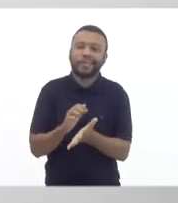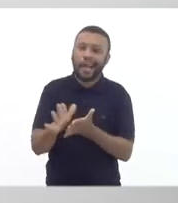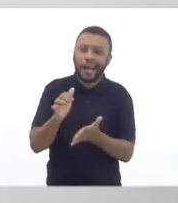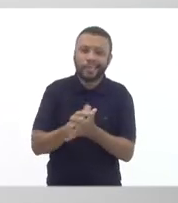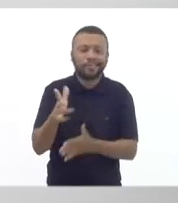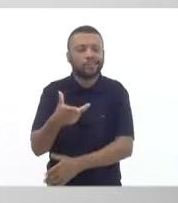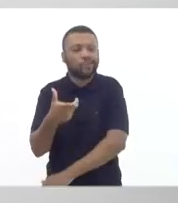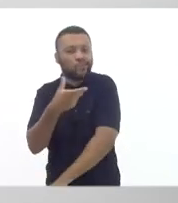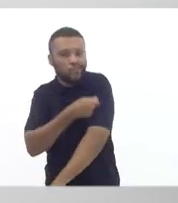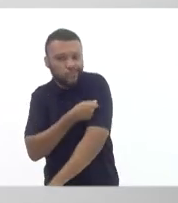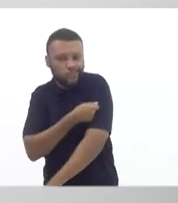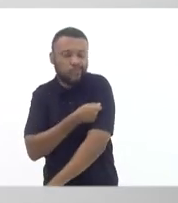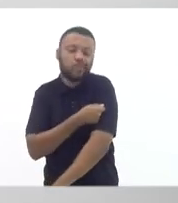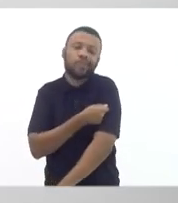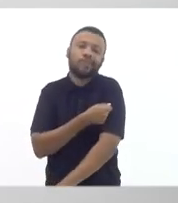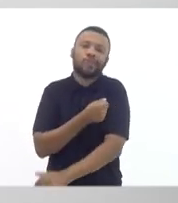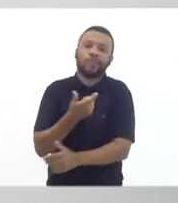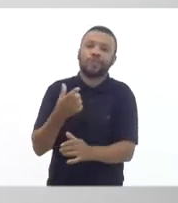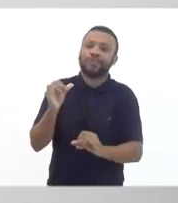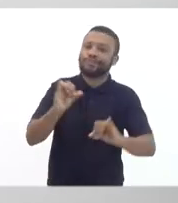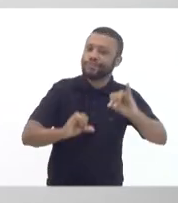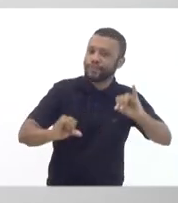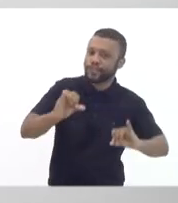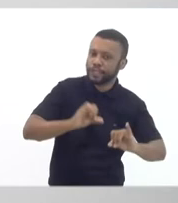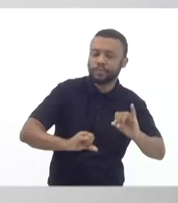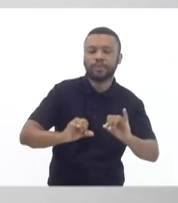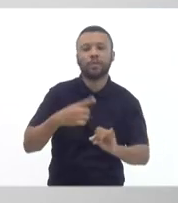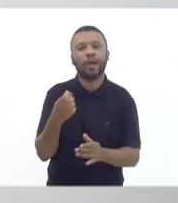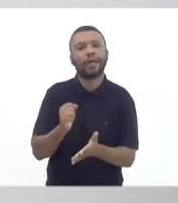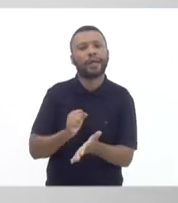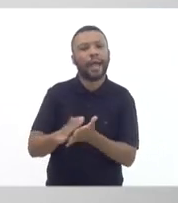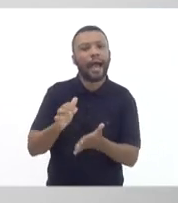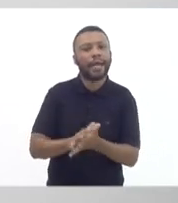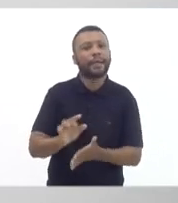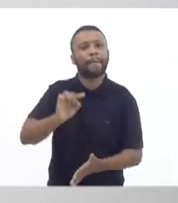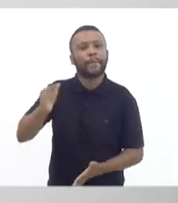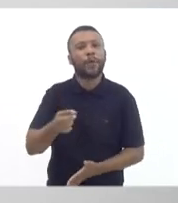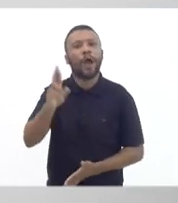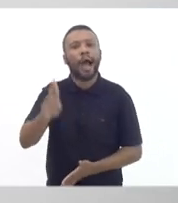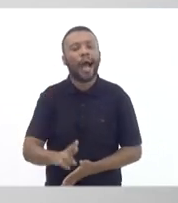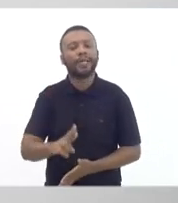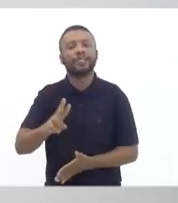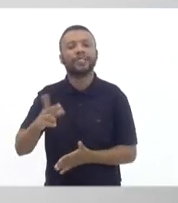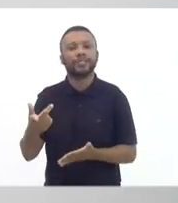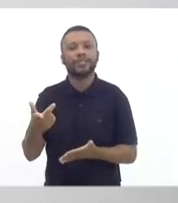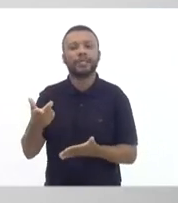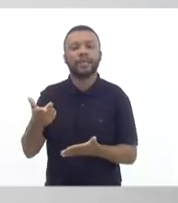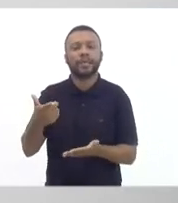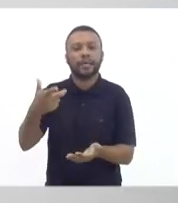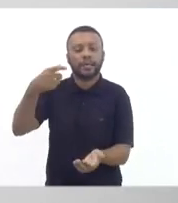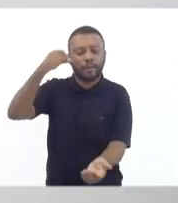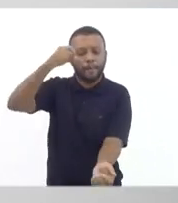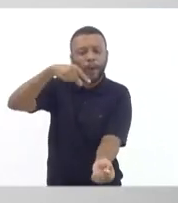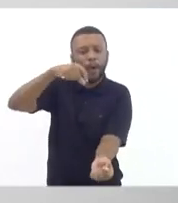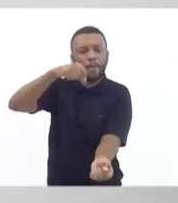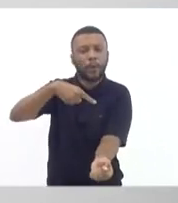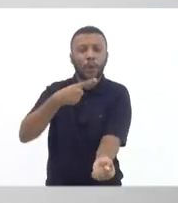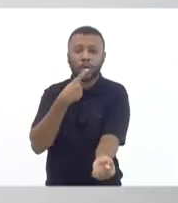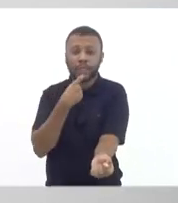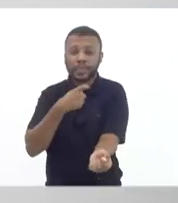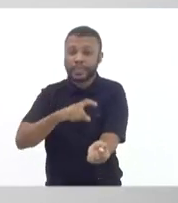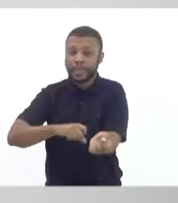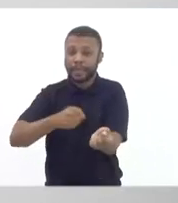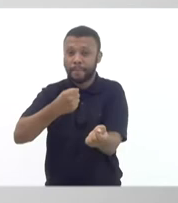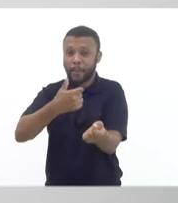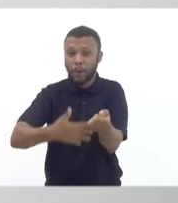de eritropoetina, a gente gasta R$1.000 de transfusão e a gente não salva o gato. Eu perdi 4 gatos de lá